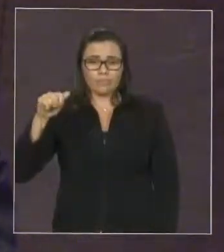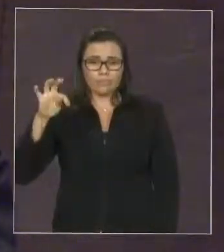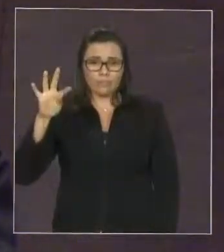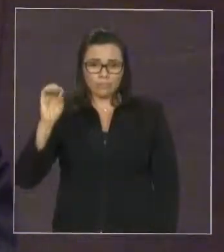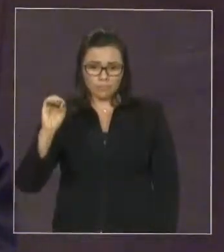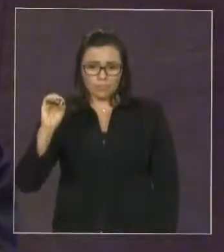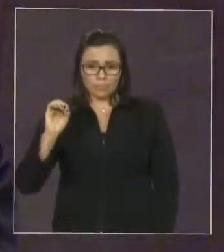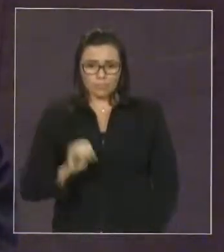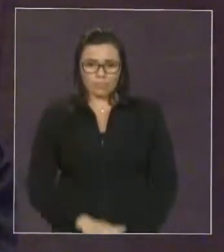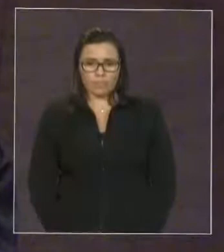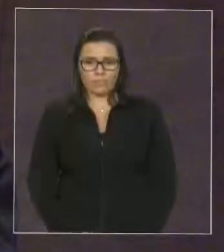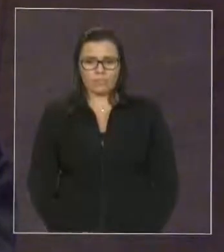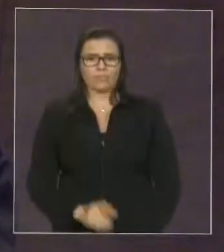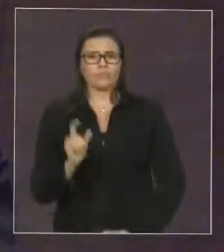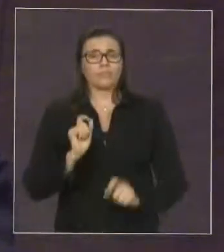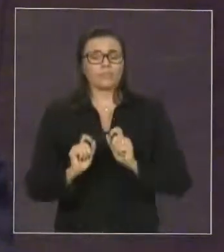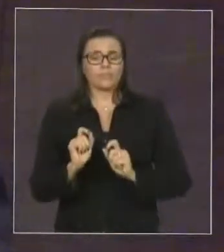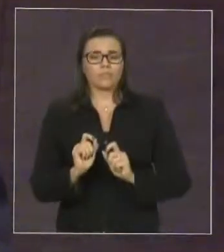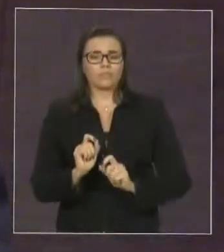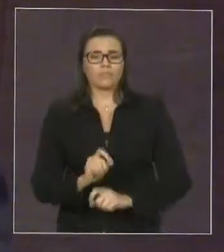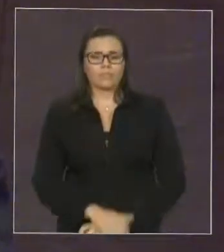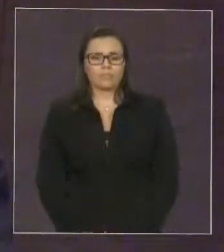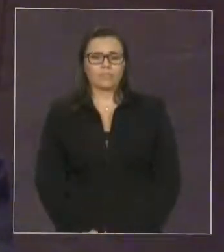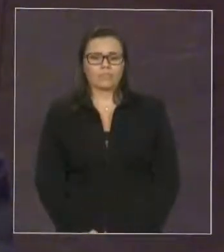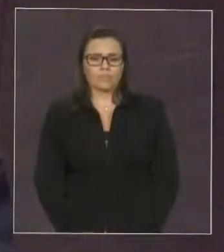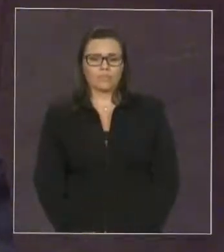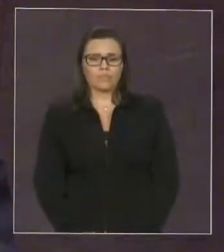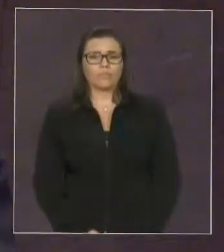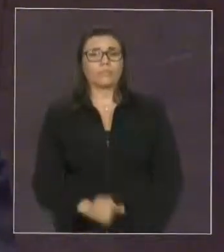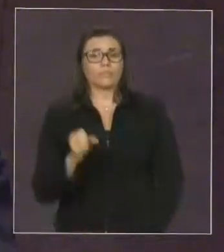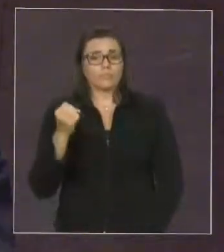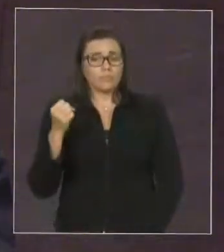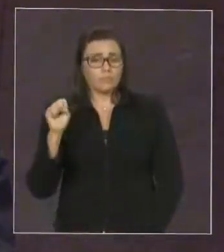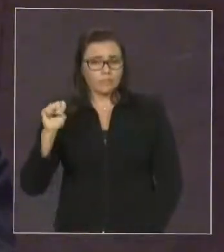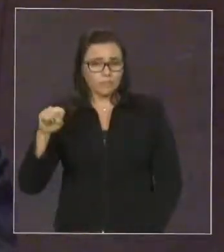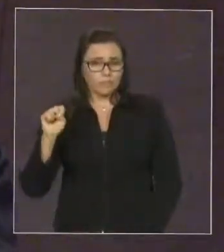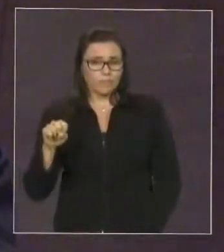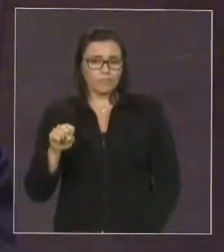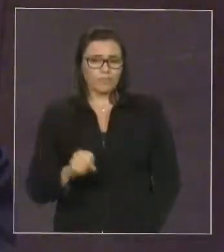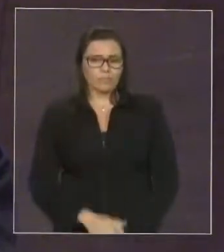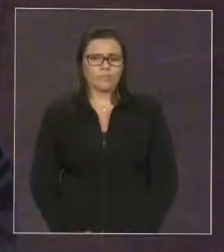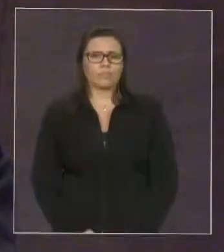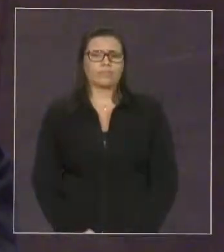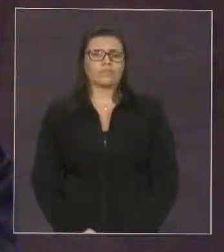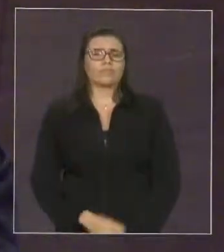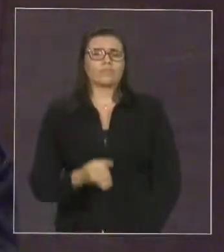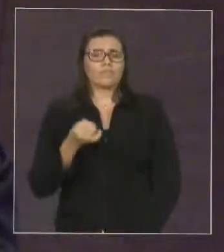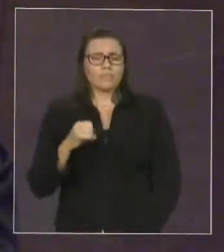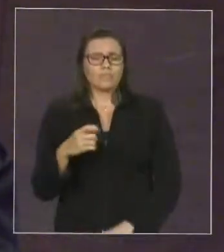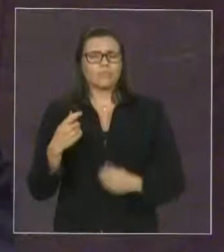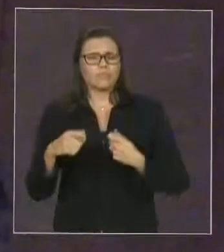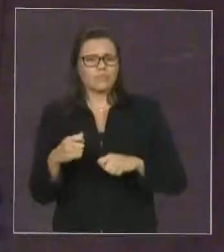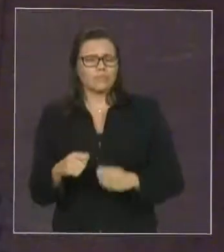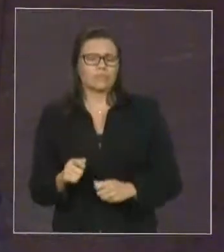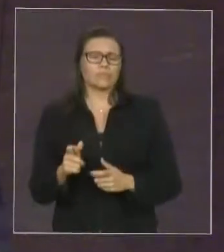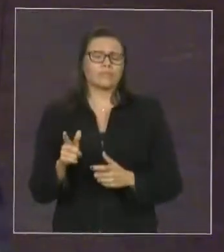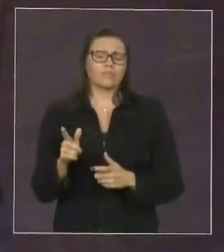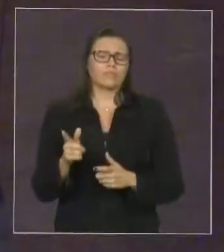benfeitorias necessárias, que são essas, sim, serão descontados no valor do